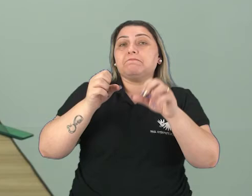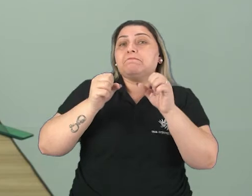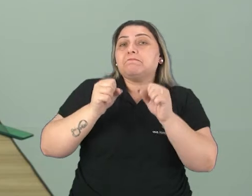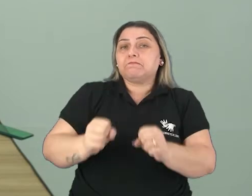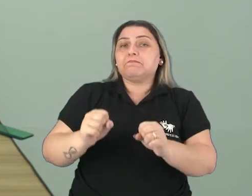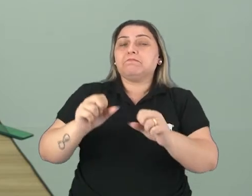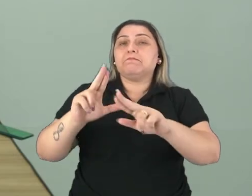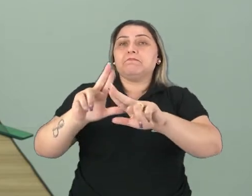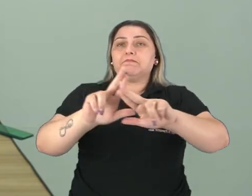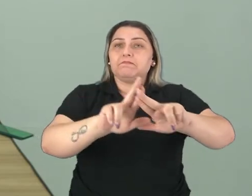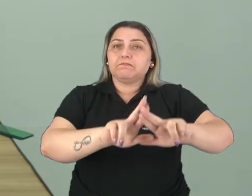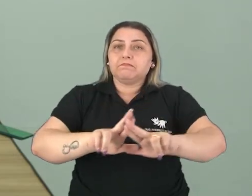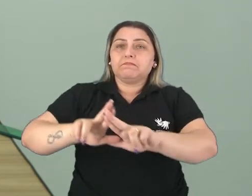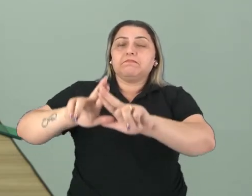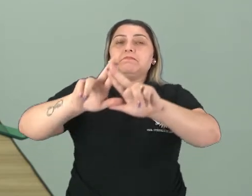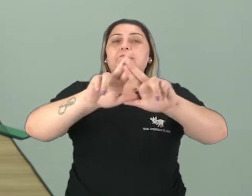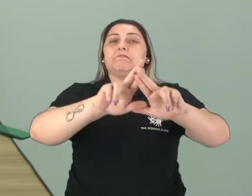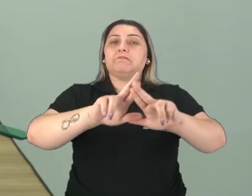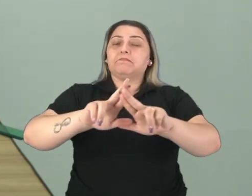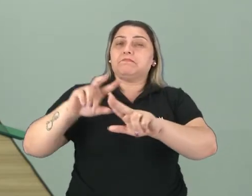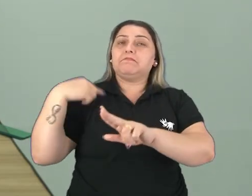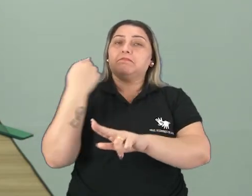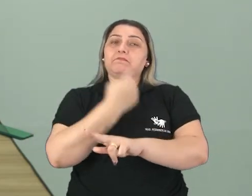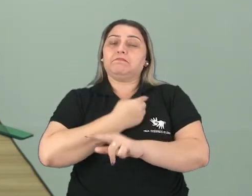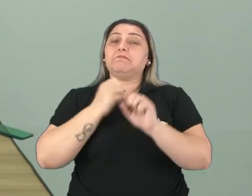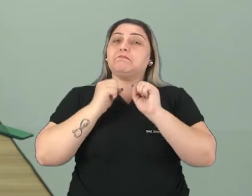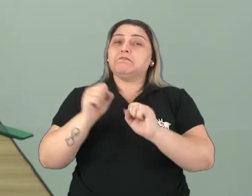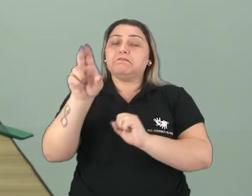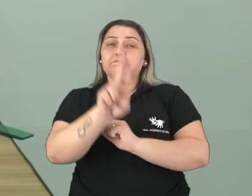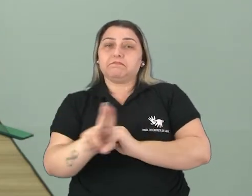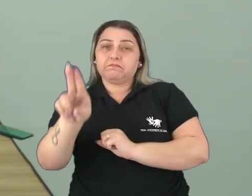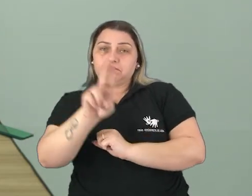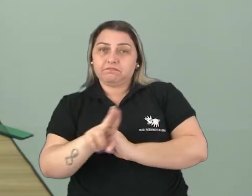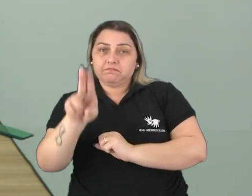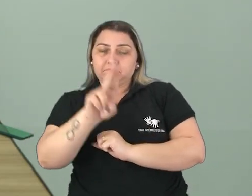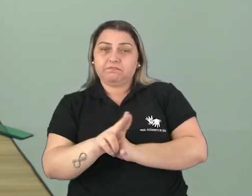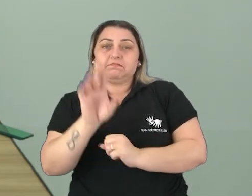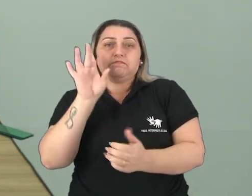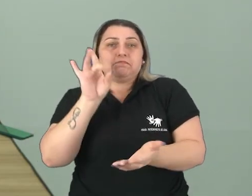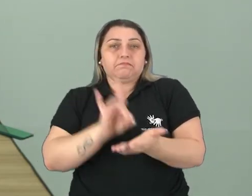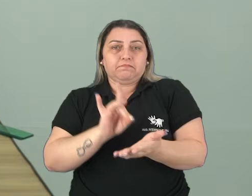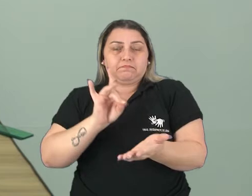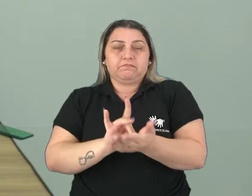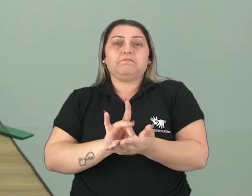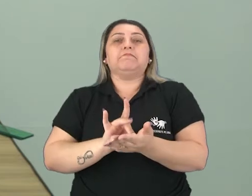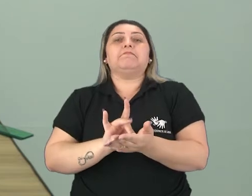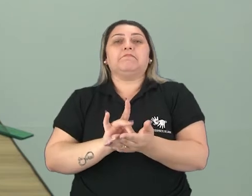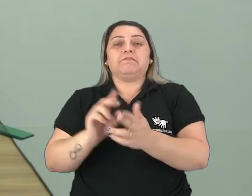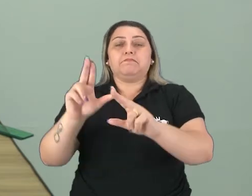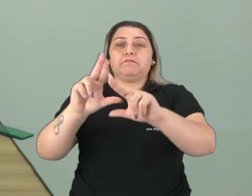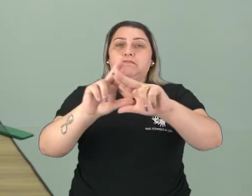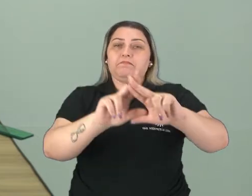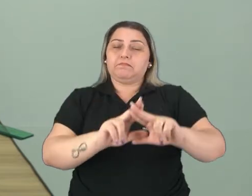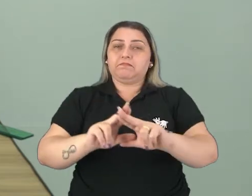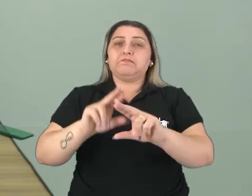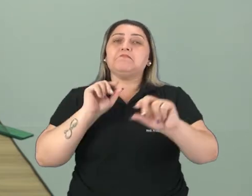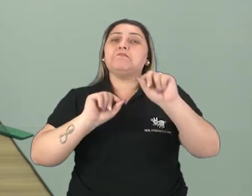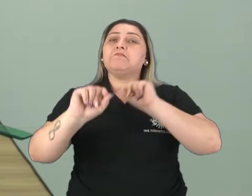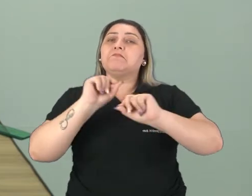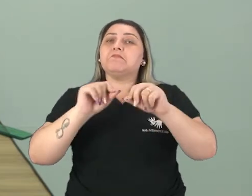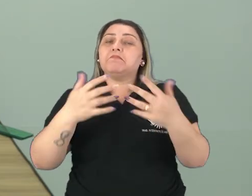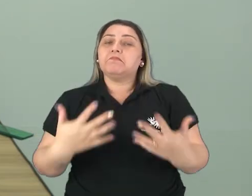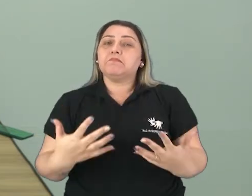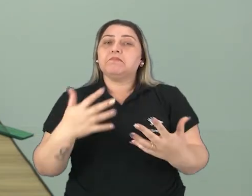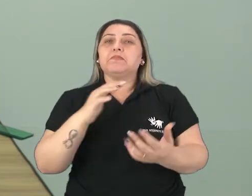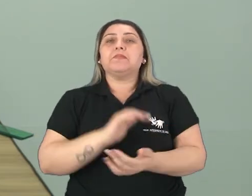ser recicláveis, para que a gente possa reutilizar ou realmente reciclar. O que é essa reciclagem?